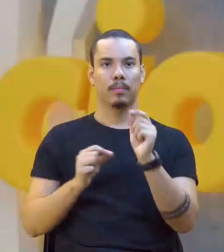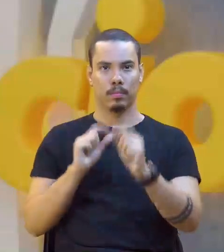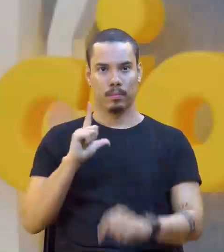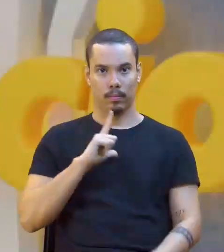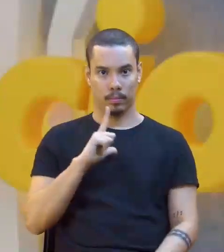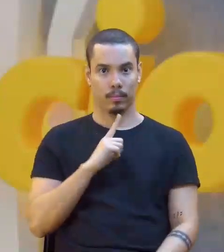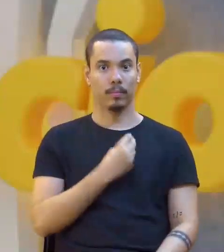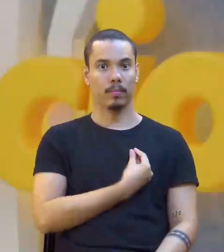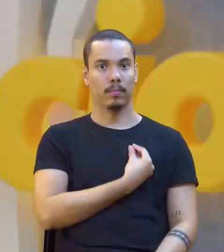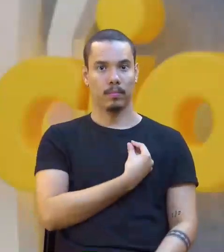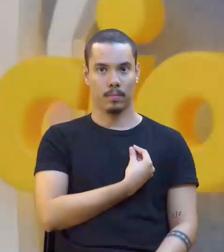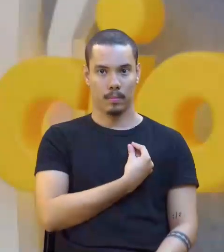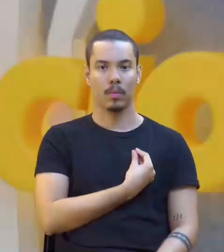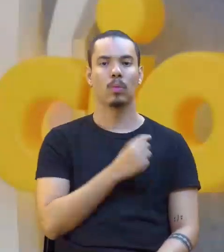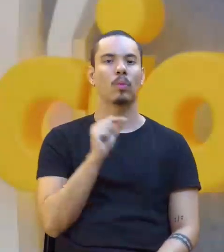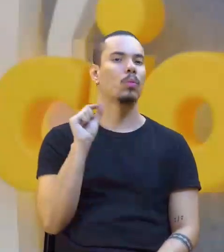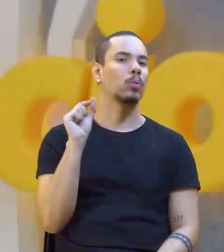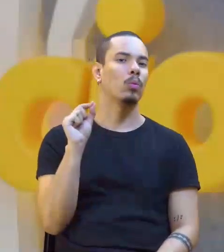existe